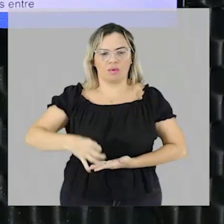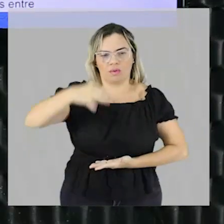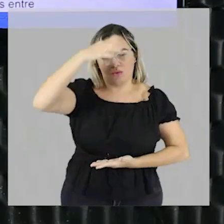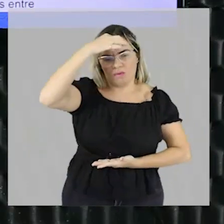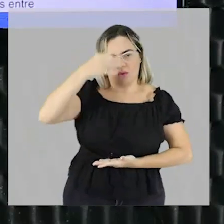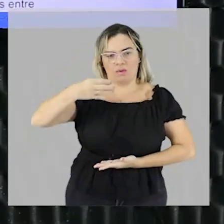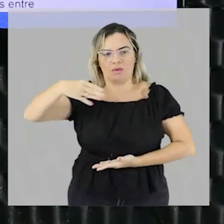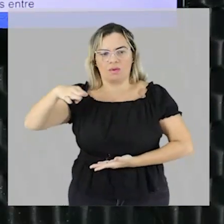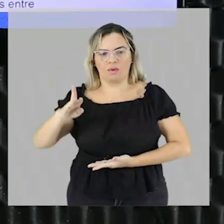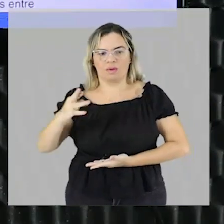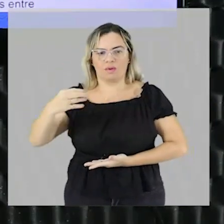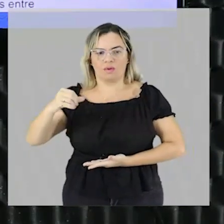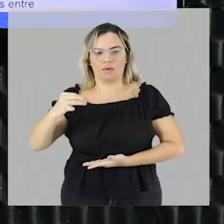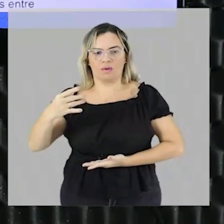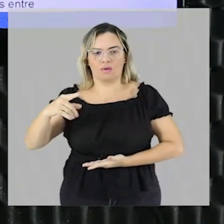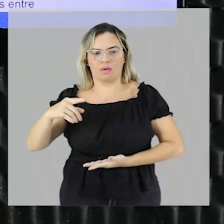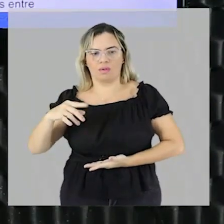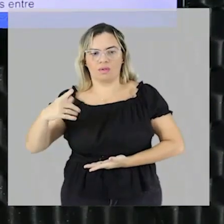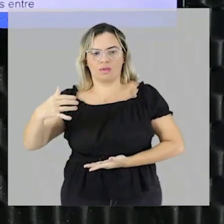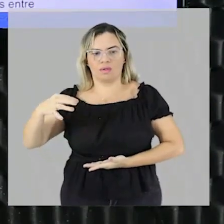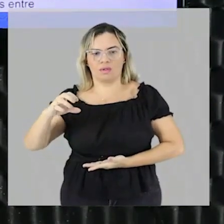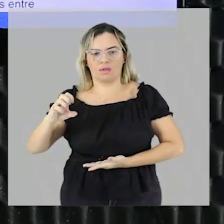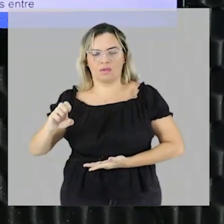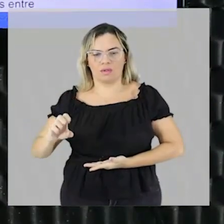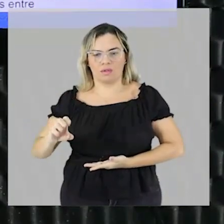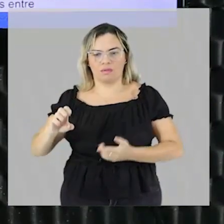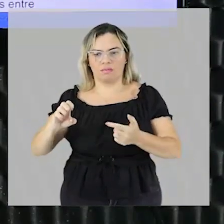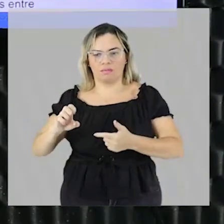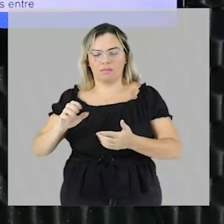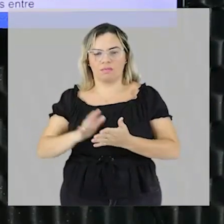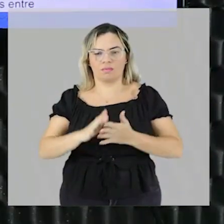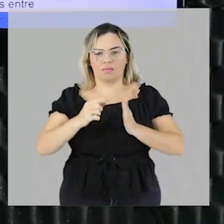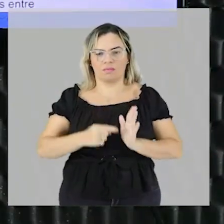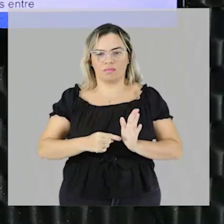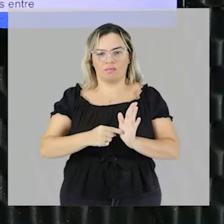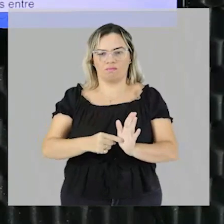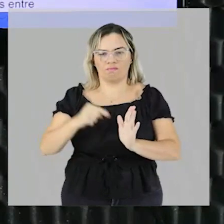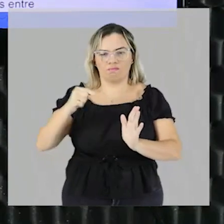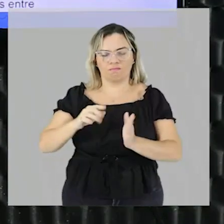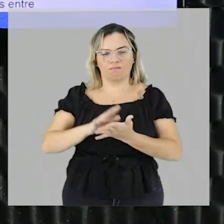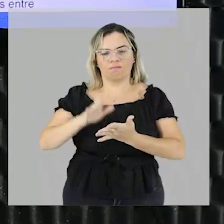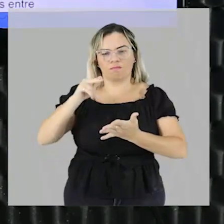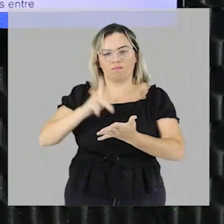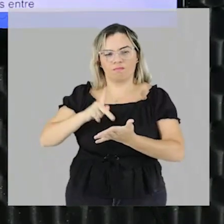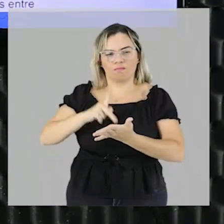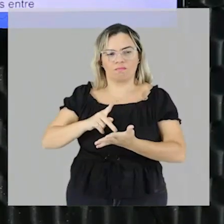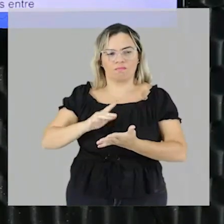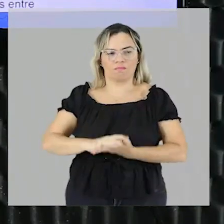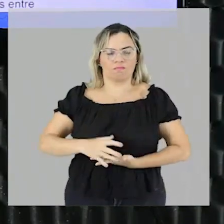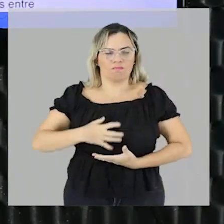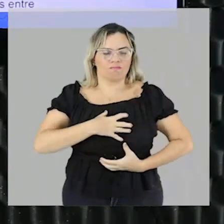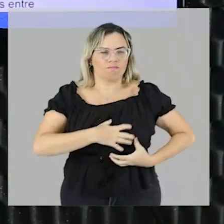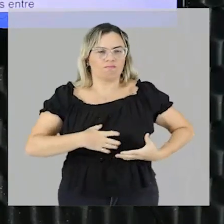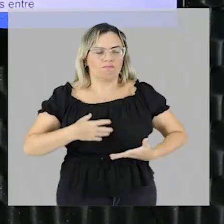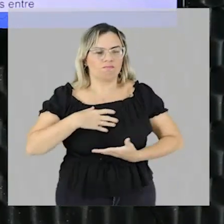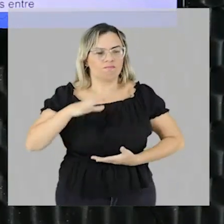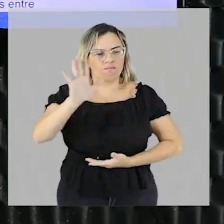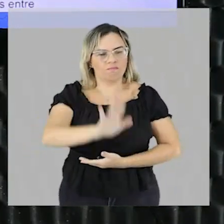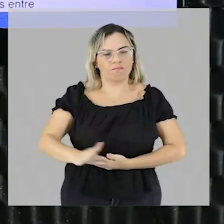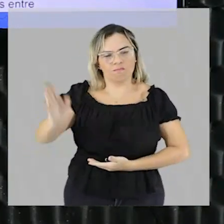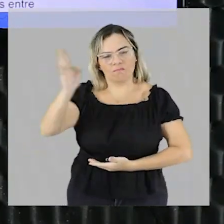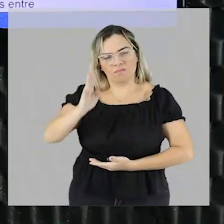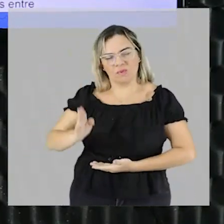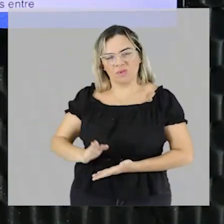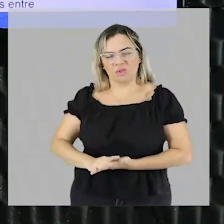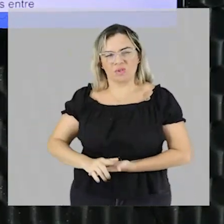Brasiliense apontou para o fato de ser a comoção no Brasil, motivada por um